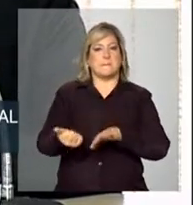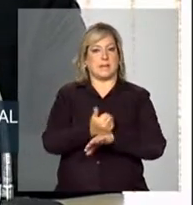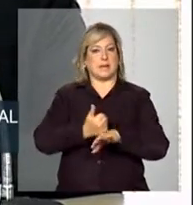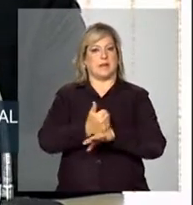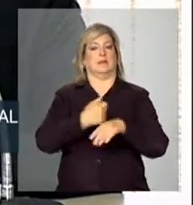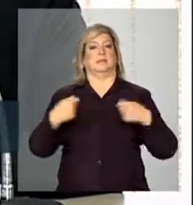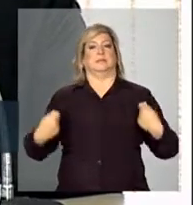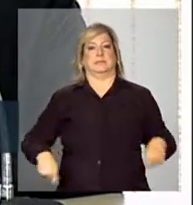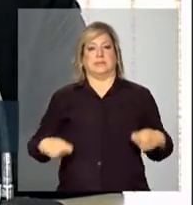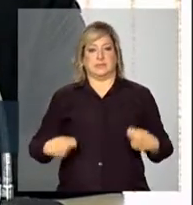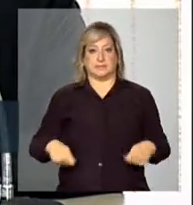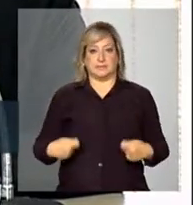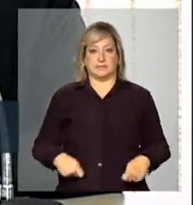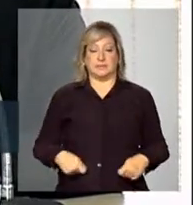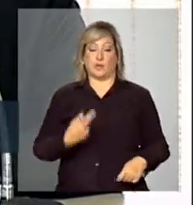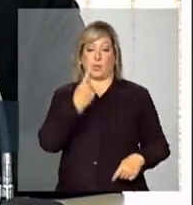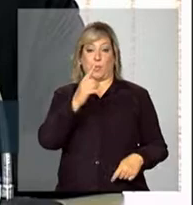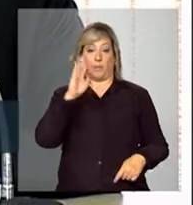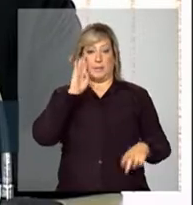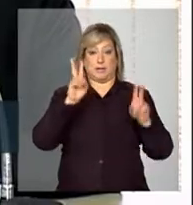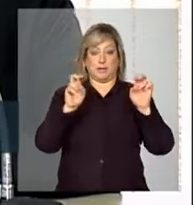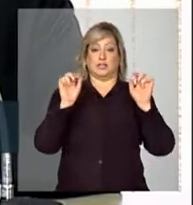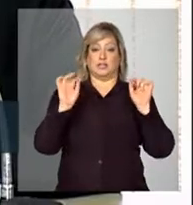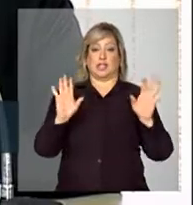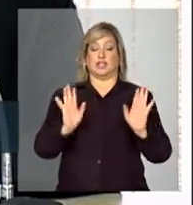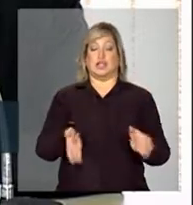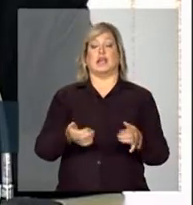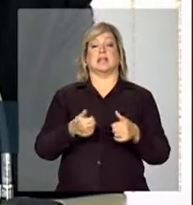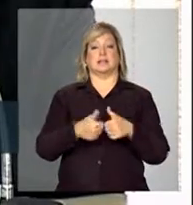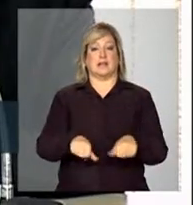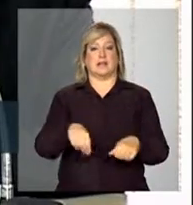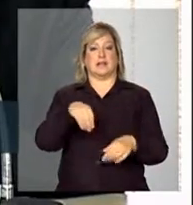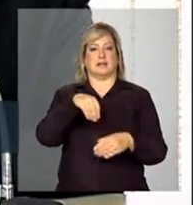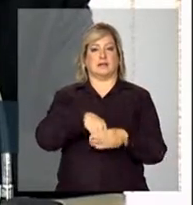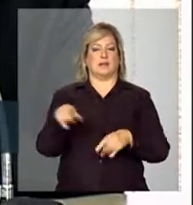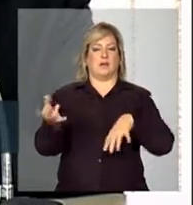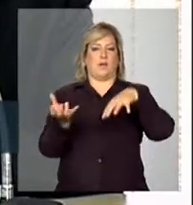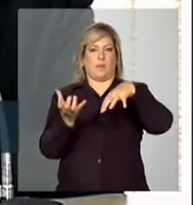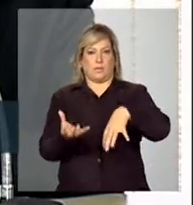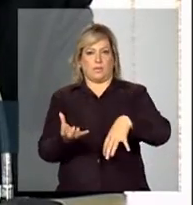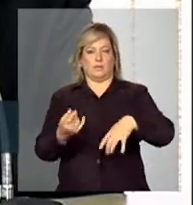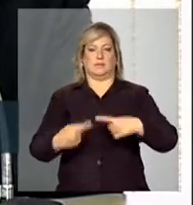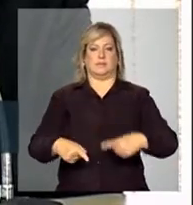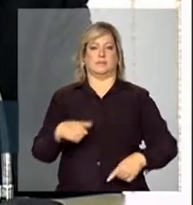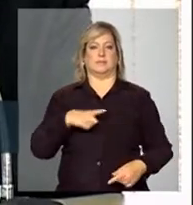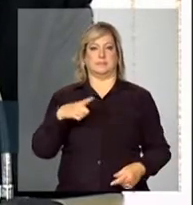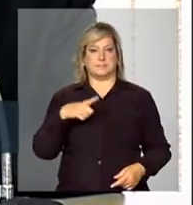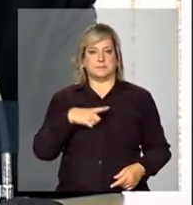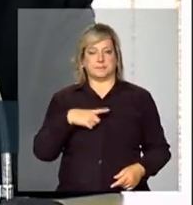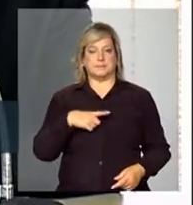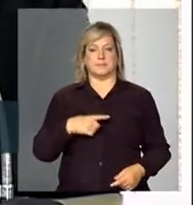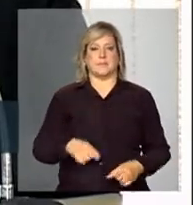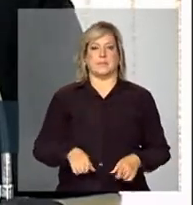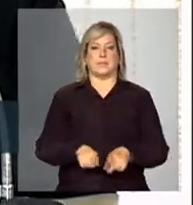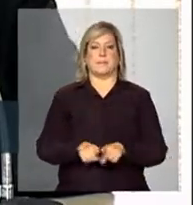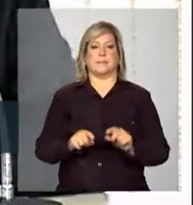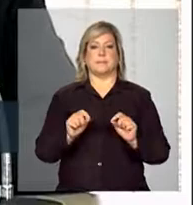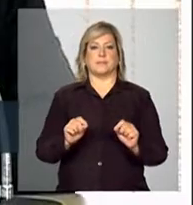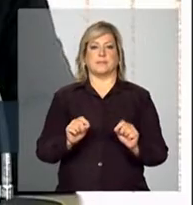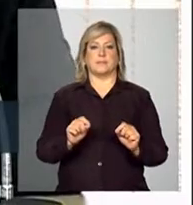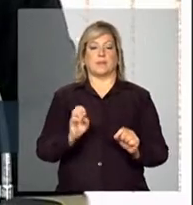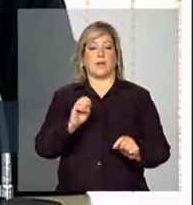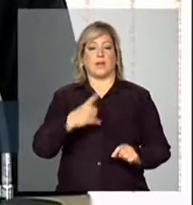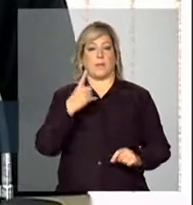e uma das questões já está em curso no Congresso Nacional aliás por iniciativa da comissão parlamentar de inquérito que é